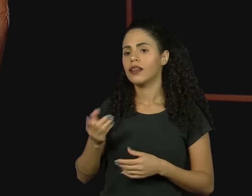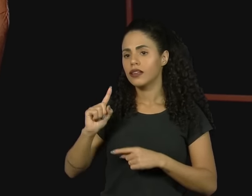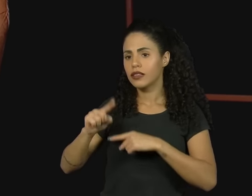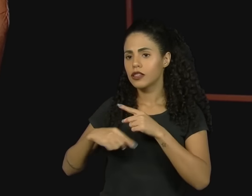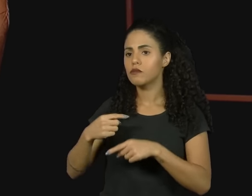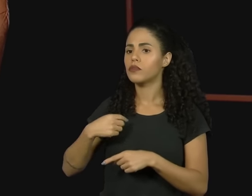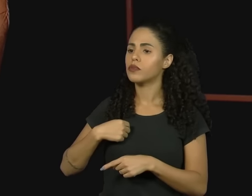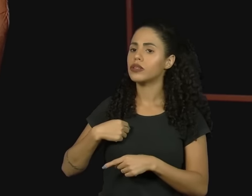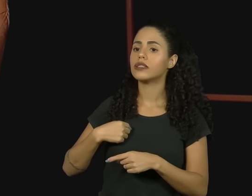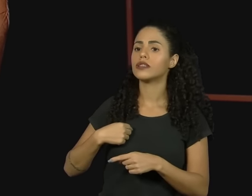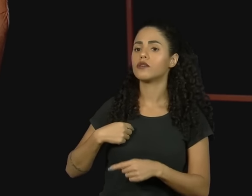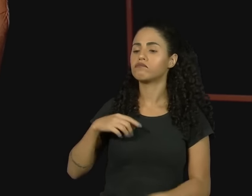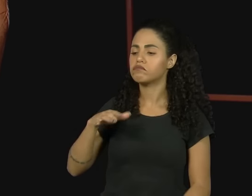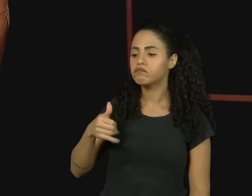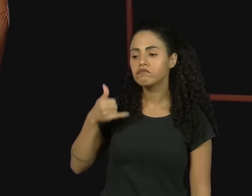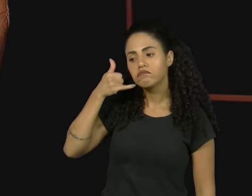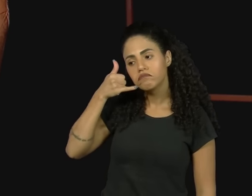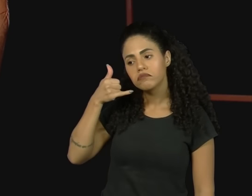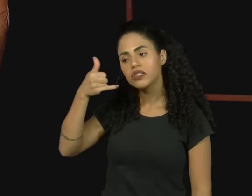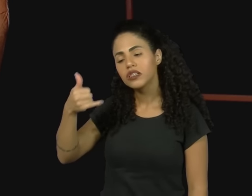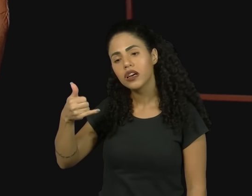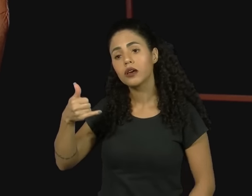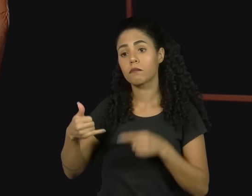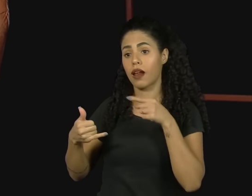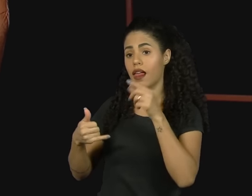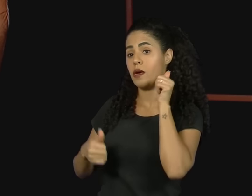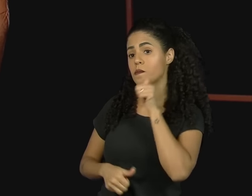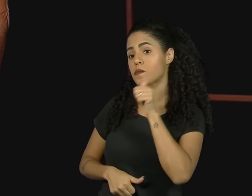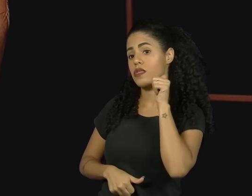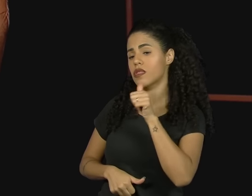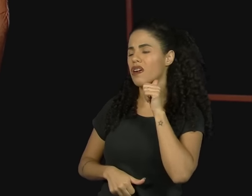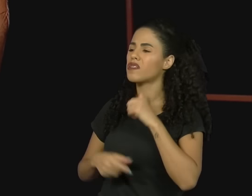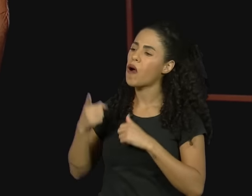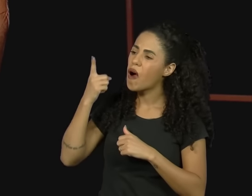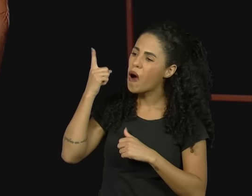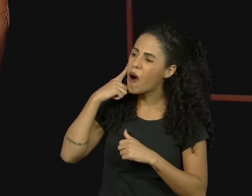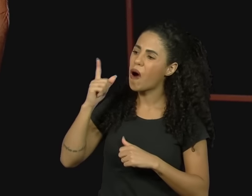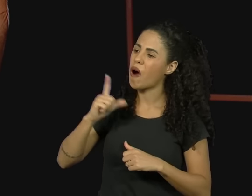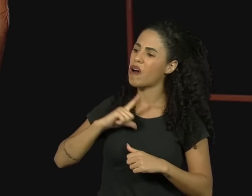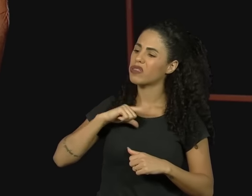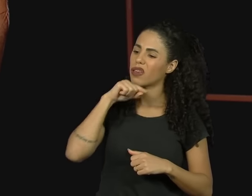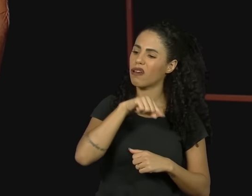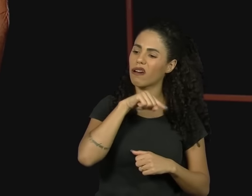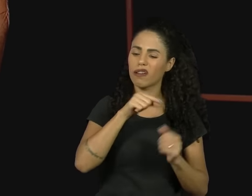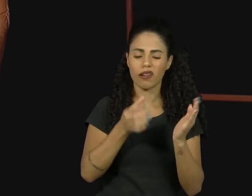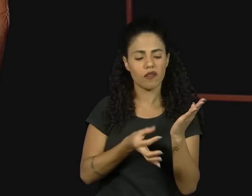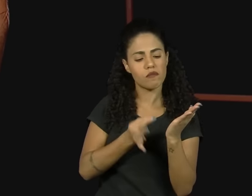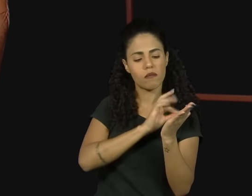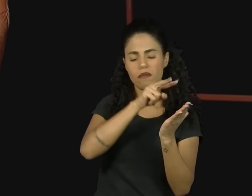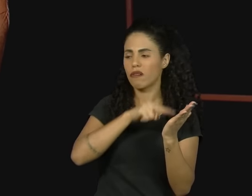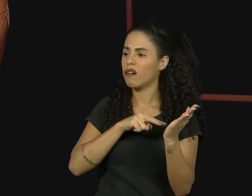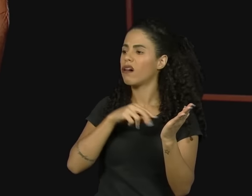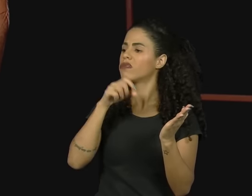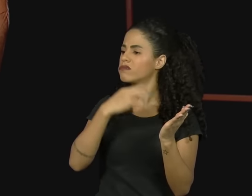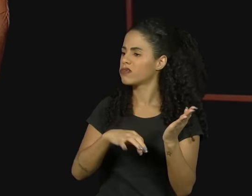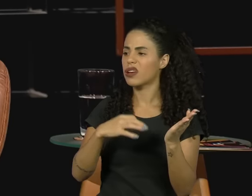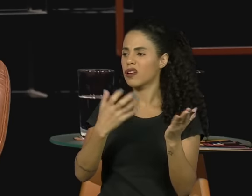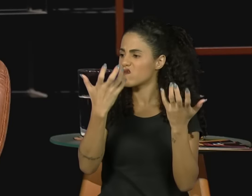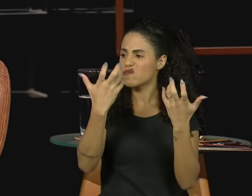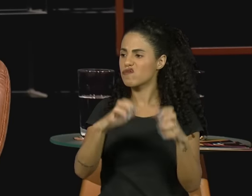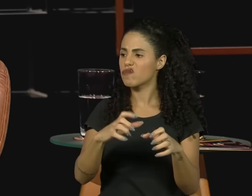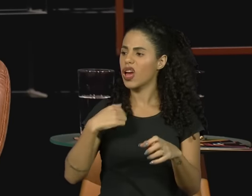eu pego o telefone e ligo para a Lilian. Lilian, eu estou com uma matéria aqui que eles recusaram porque me mandaram embora. Eu